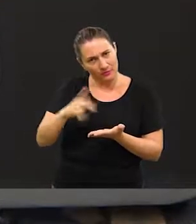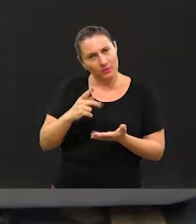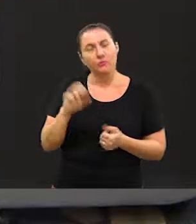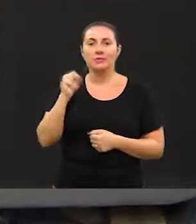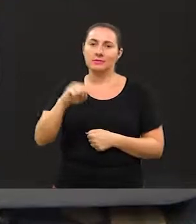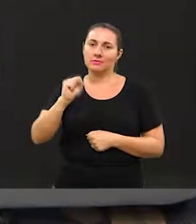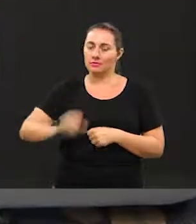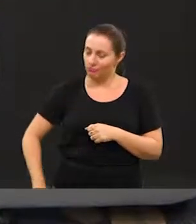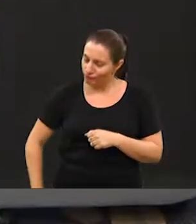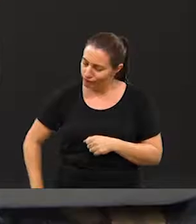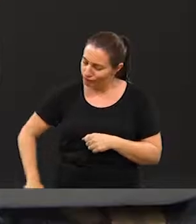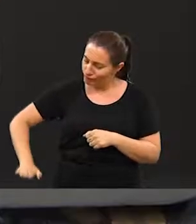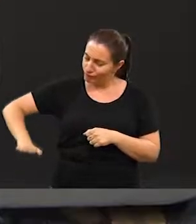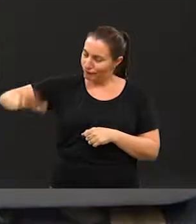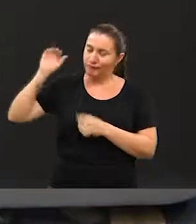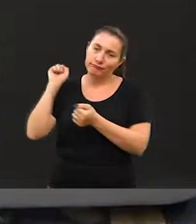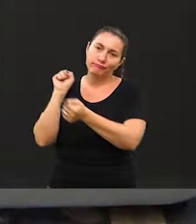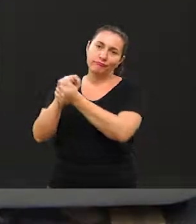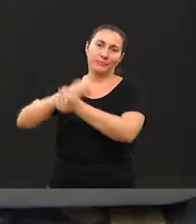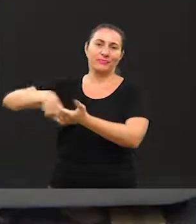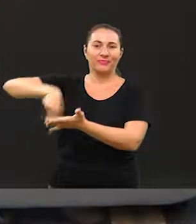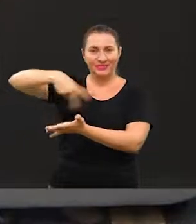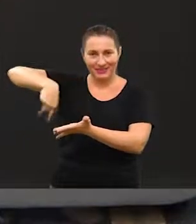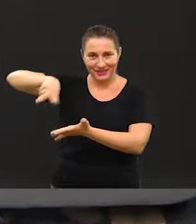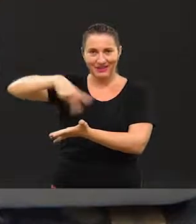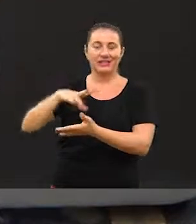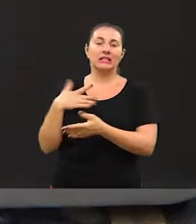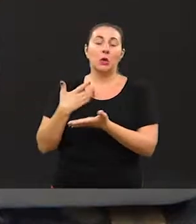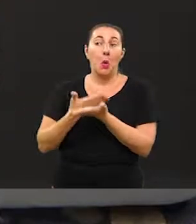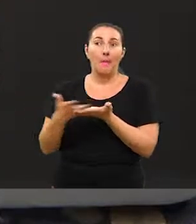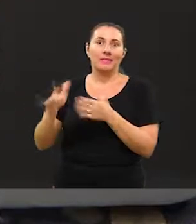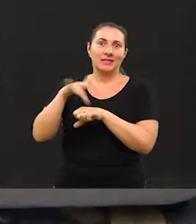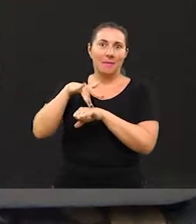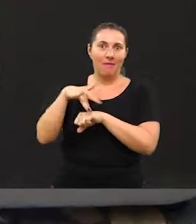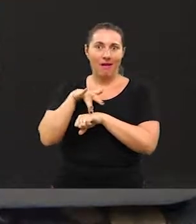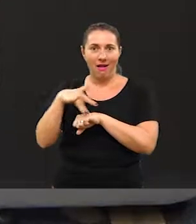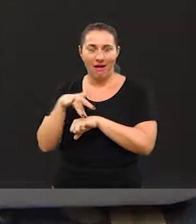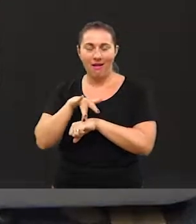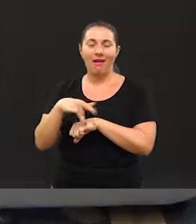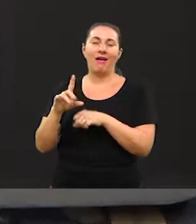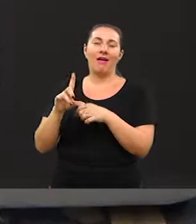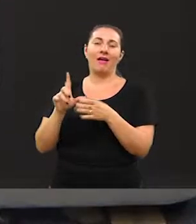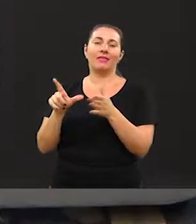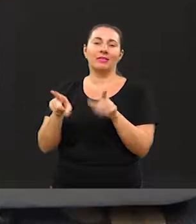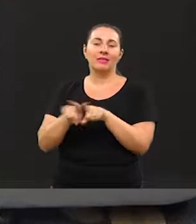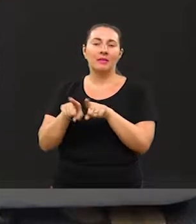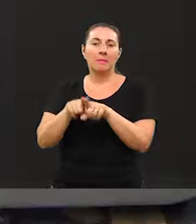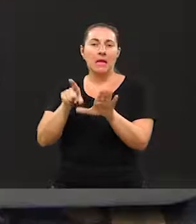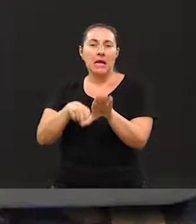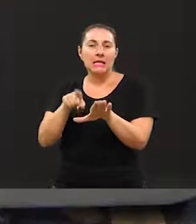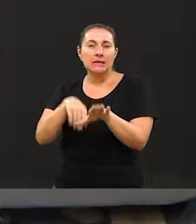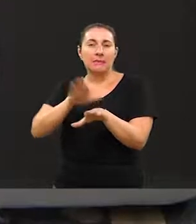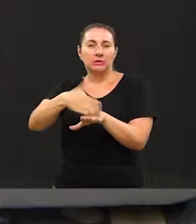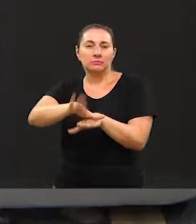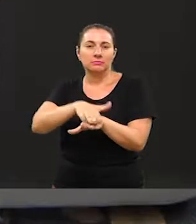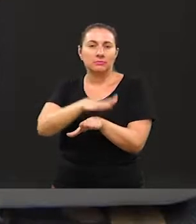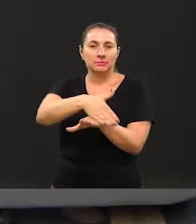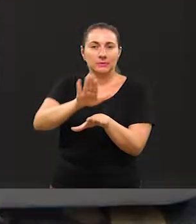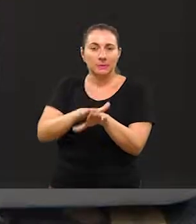desde pequenininha? Desde o que eu me conheço por gente, mais ou menos. Então eu comecei com o balé, que era o que existia, Sim. E o sapateado. daí,